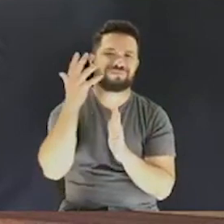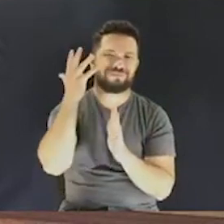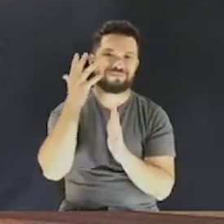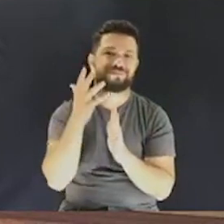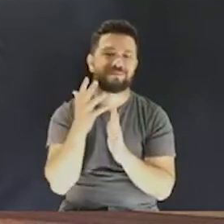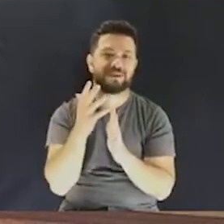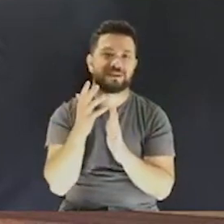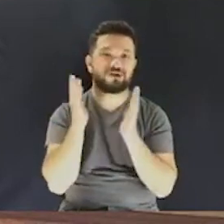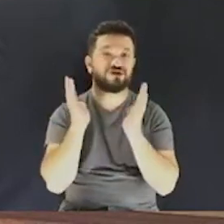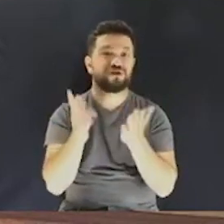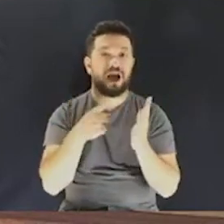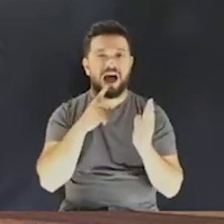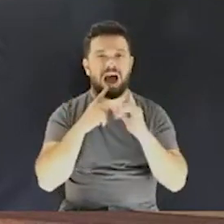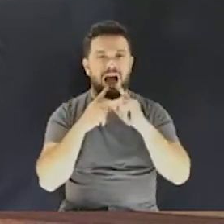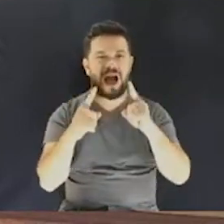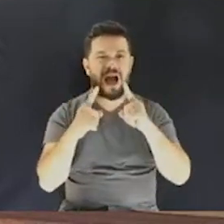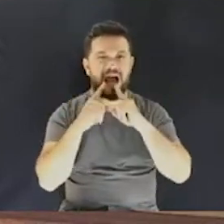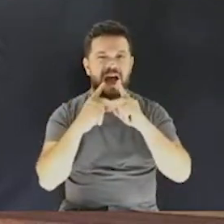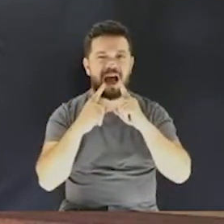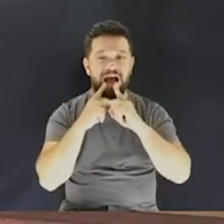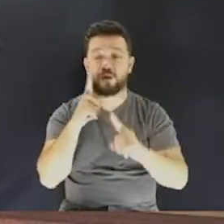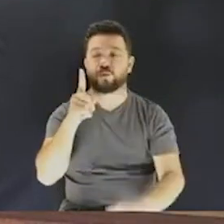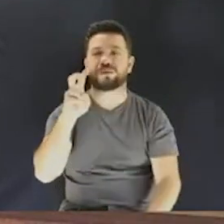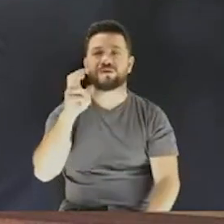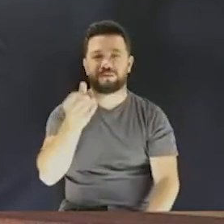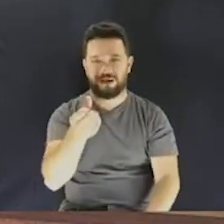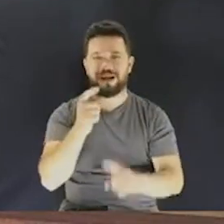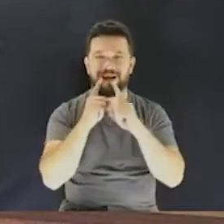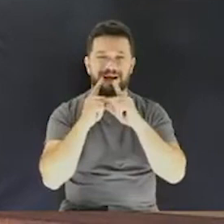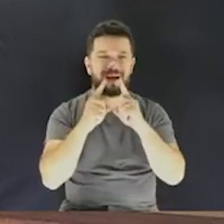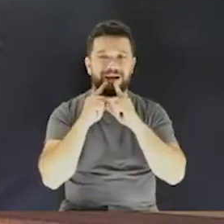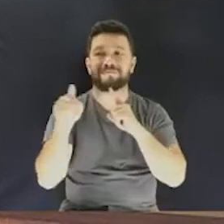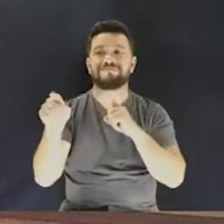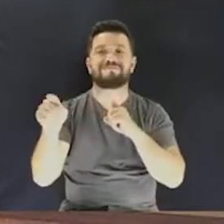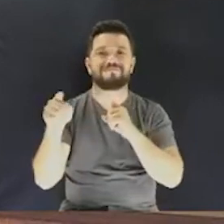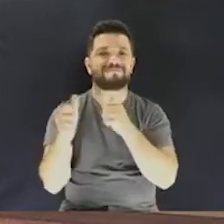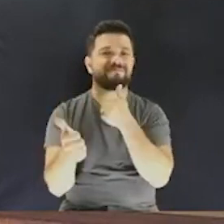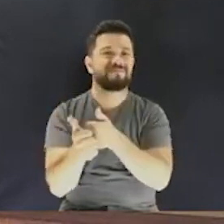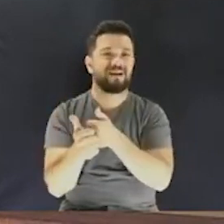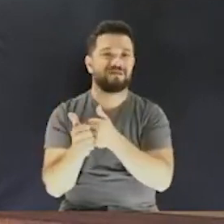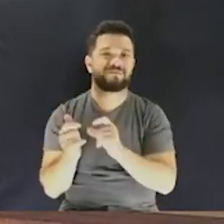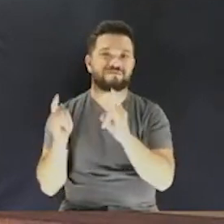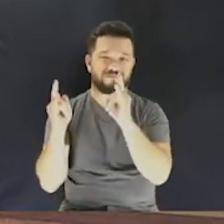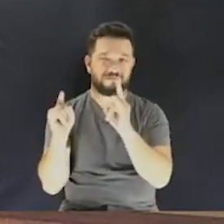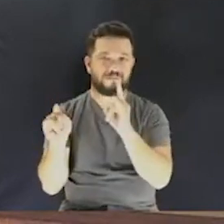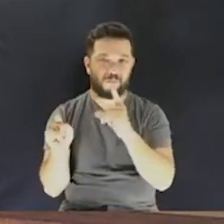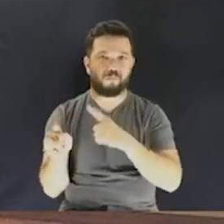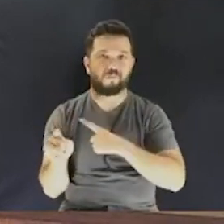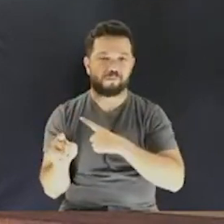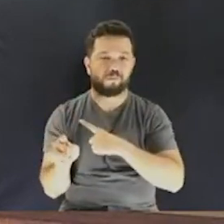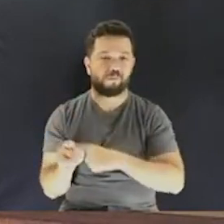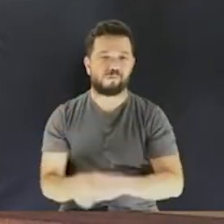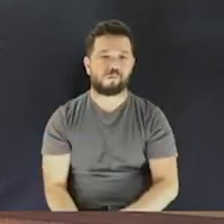inúmeros feitos pelos residentes daqueles condomínios que ficam na Rua Frederico Estela são grandes